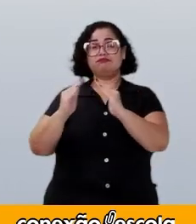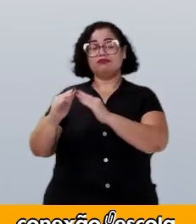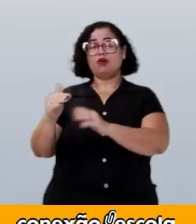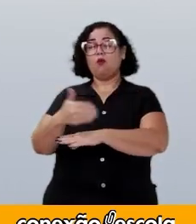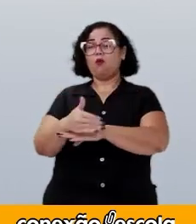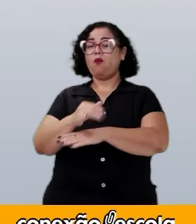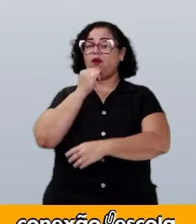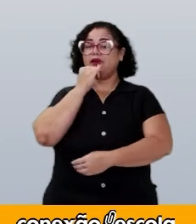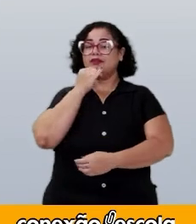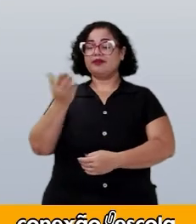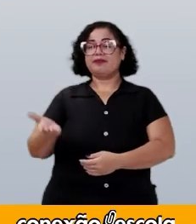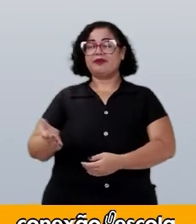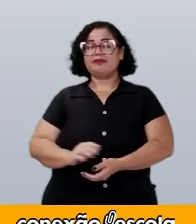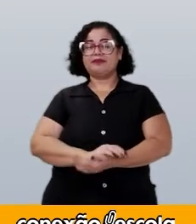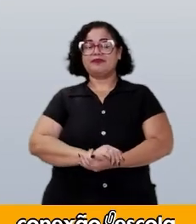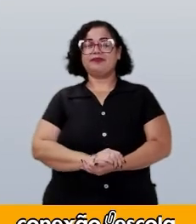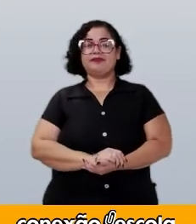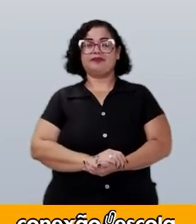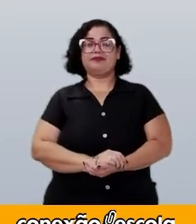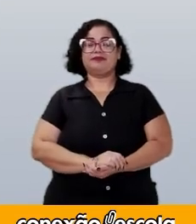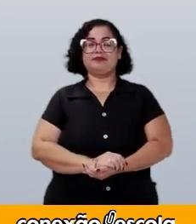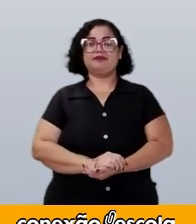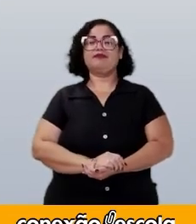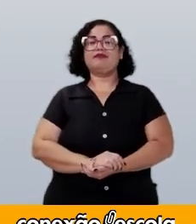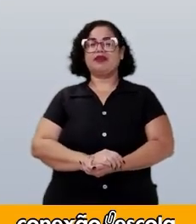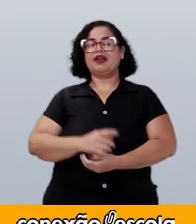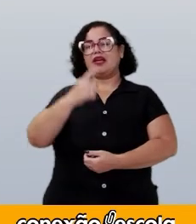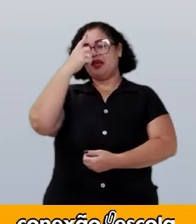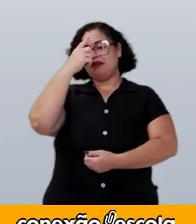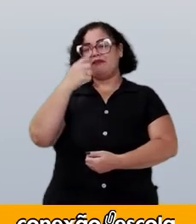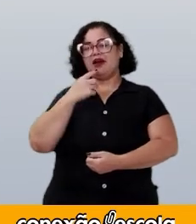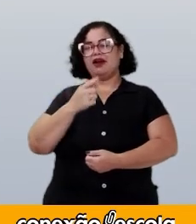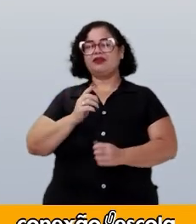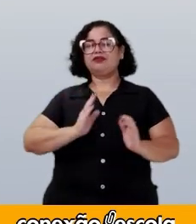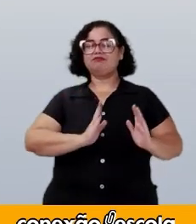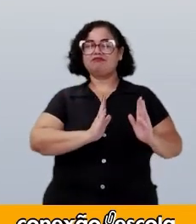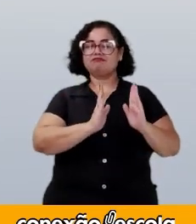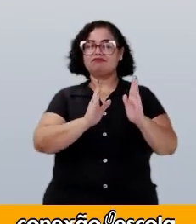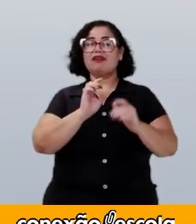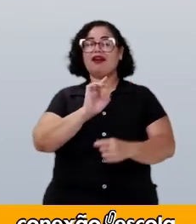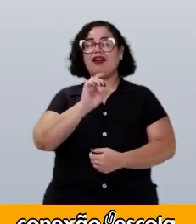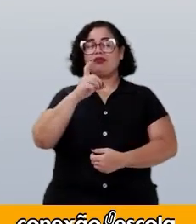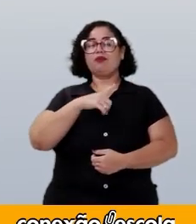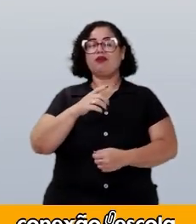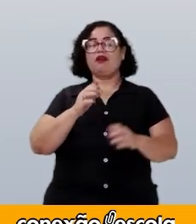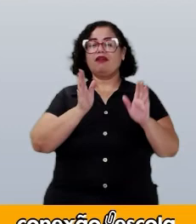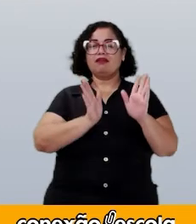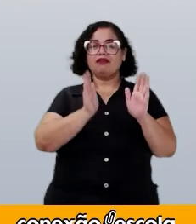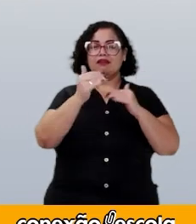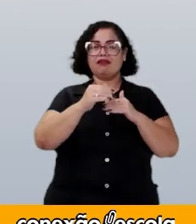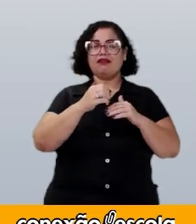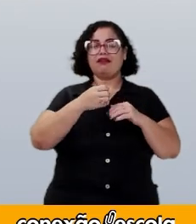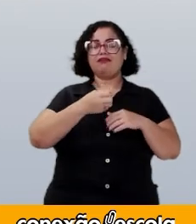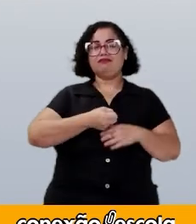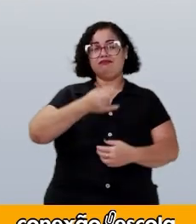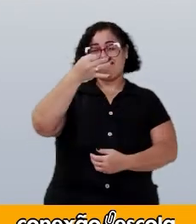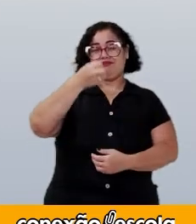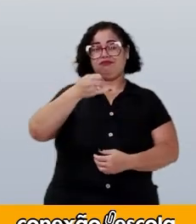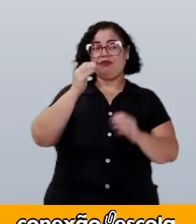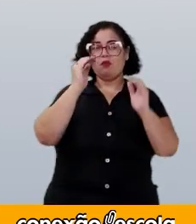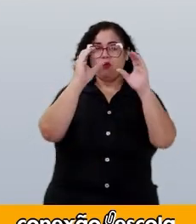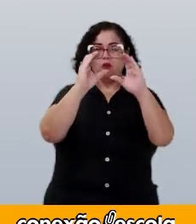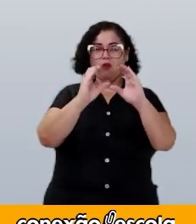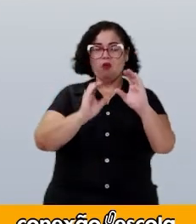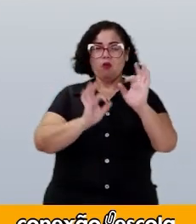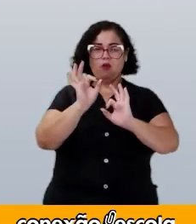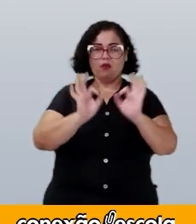rua. Veja a sequência de imagens que mostra cubinhos de madeira empilhados. Observe que a